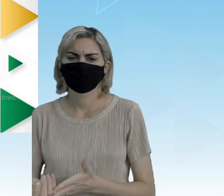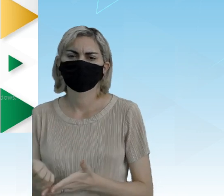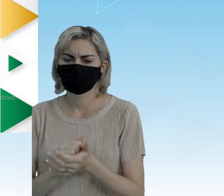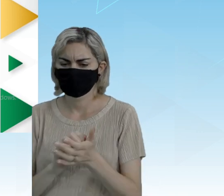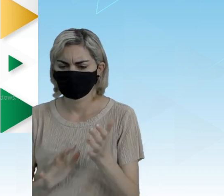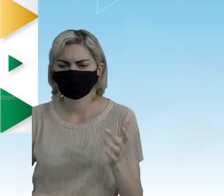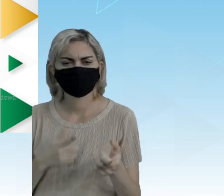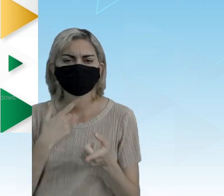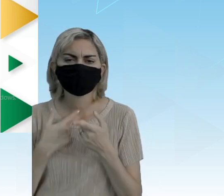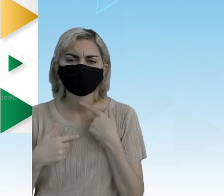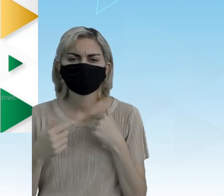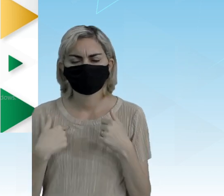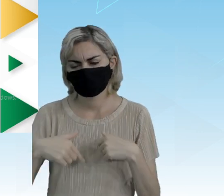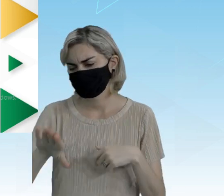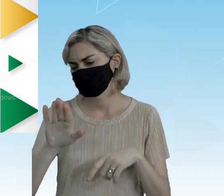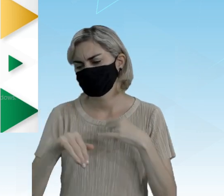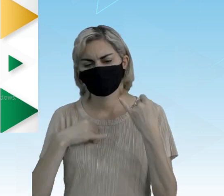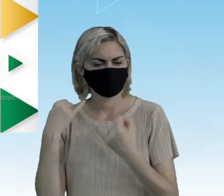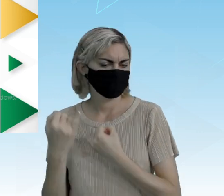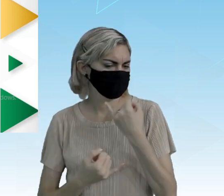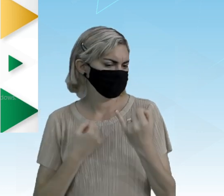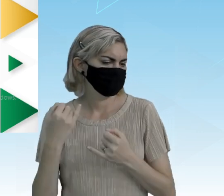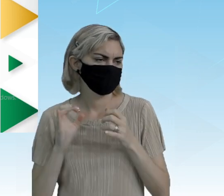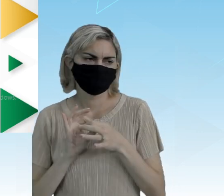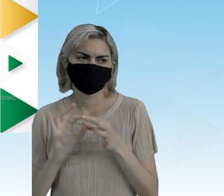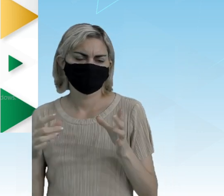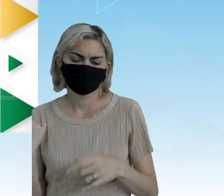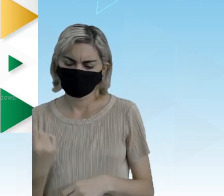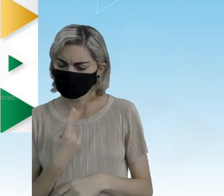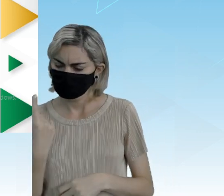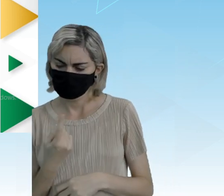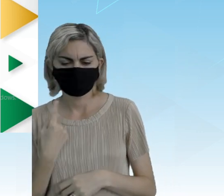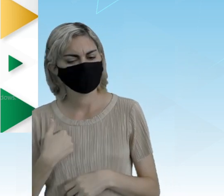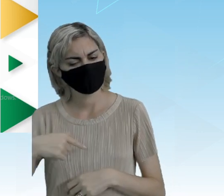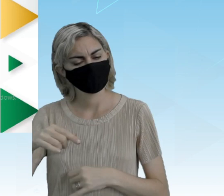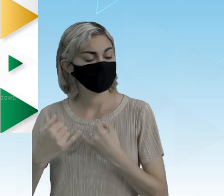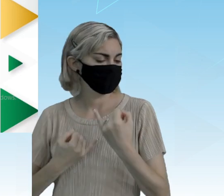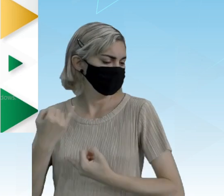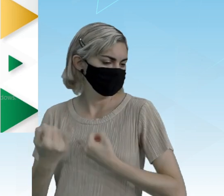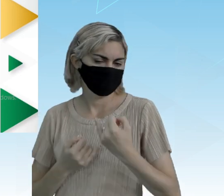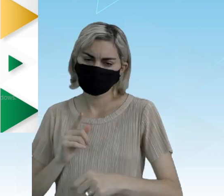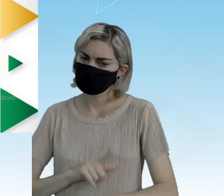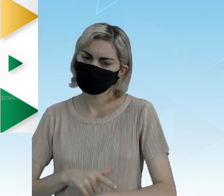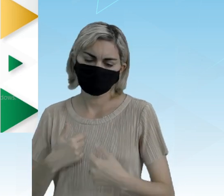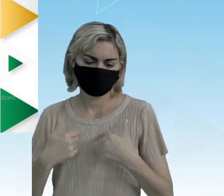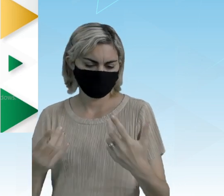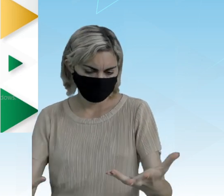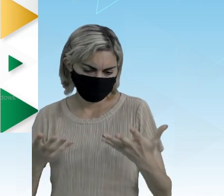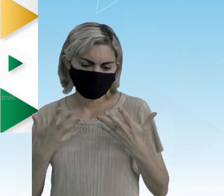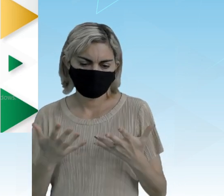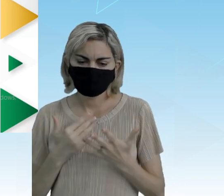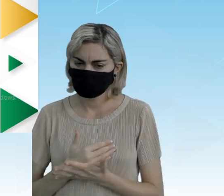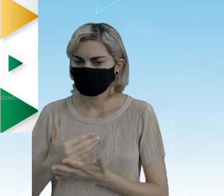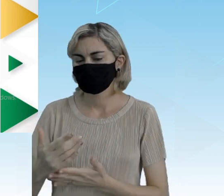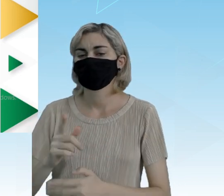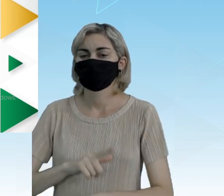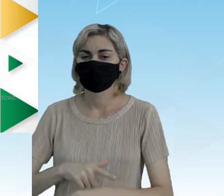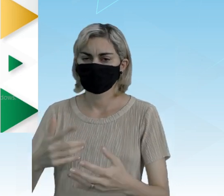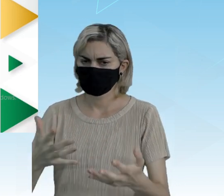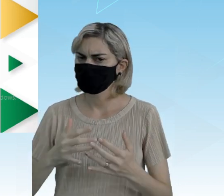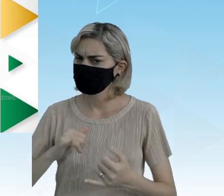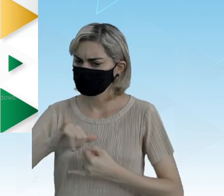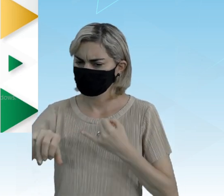quando desejar. Eu vou lá brincar, eu posso brincar sozinho, então eu vou lá e brinco na hora que eu quiser, eu inicio na hora que eu quiser. Já